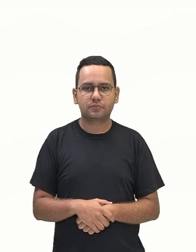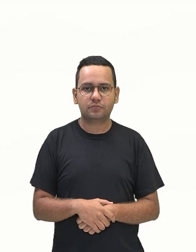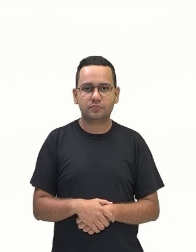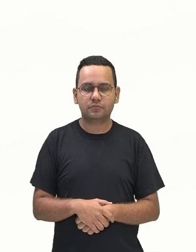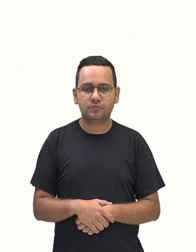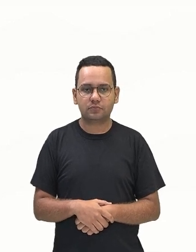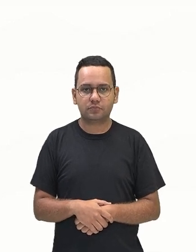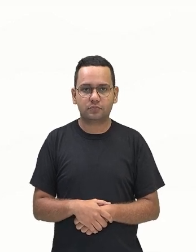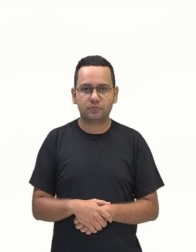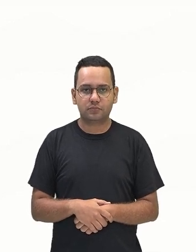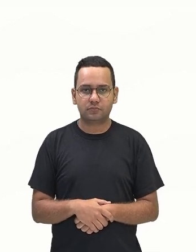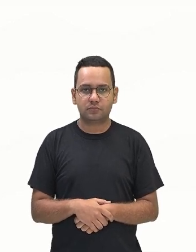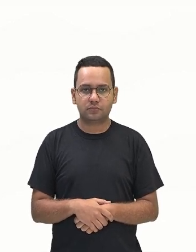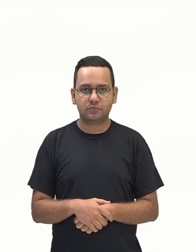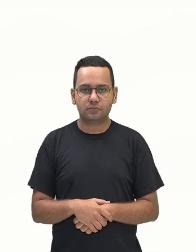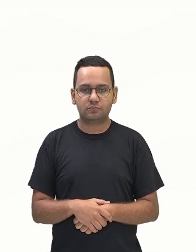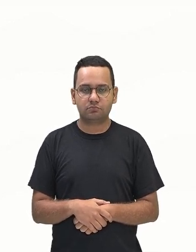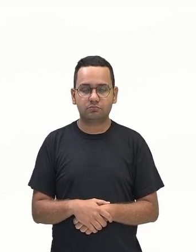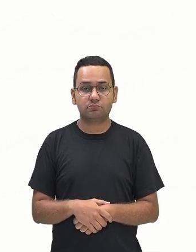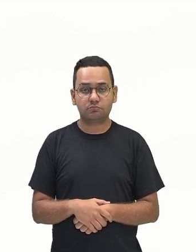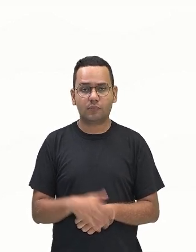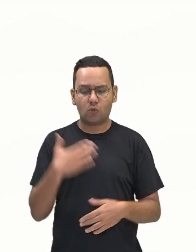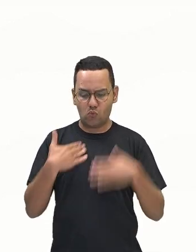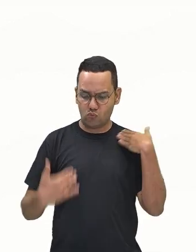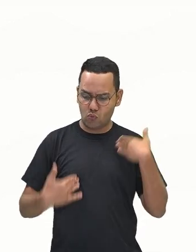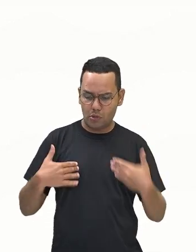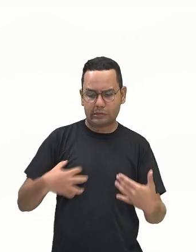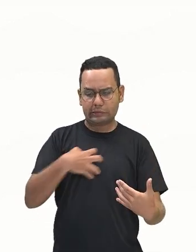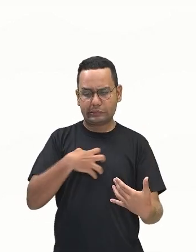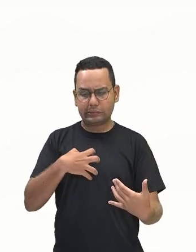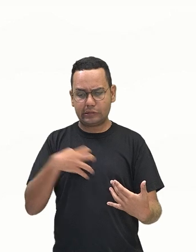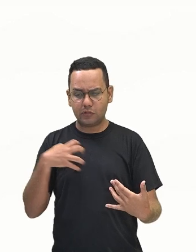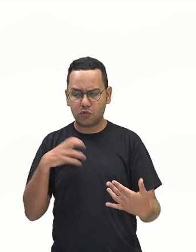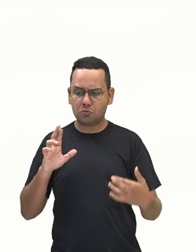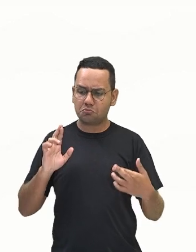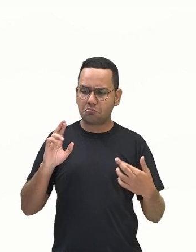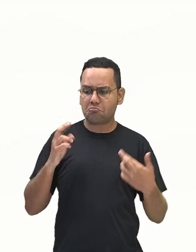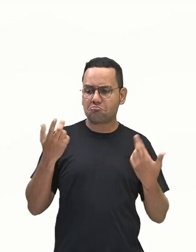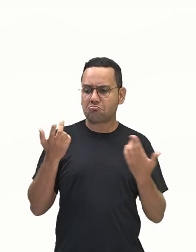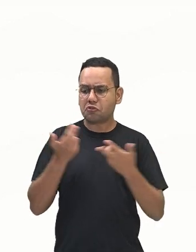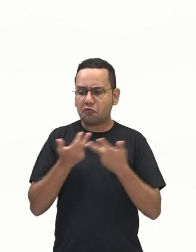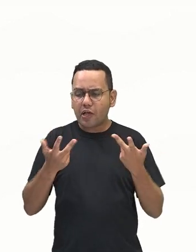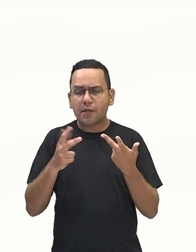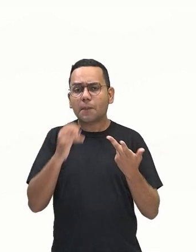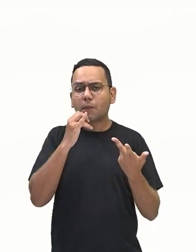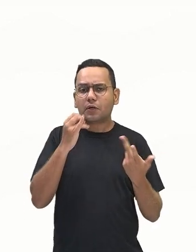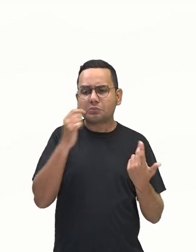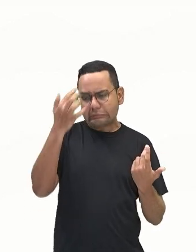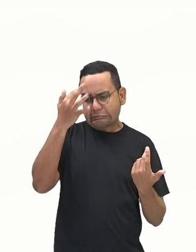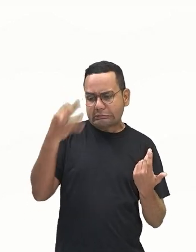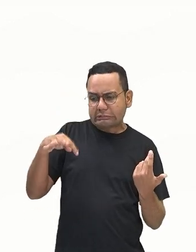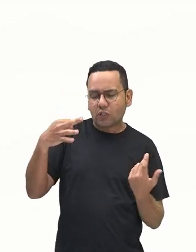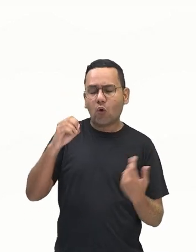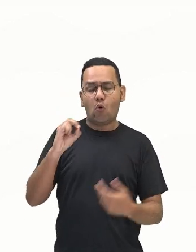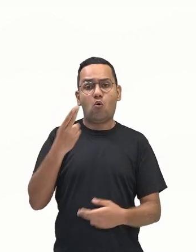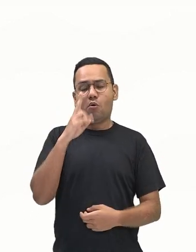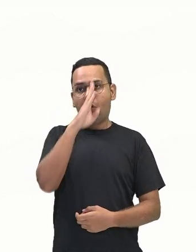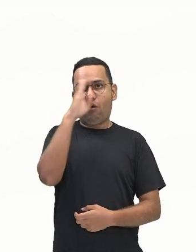partes, o que nós estamos sentindo no nosso corpo. Eu estou com dor de cabeça, eu estou tonto, né, eu não